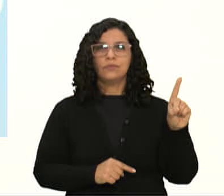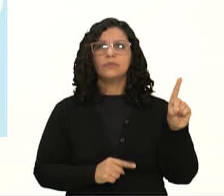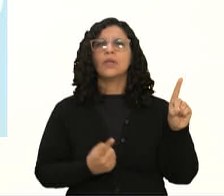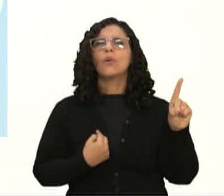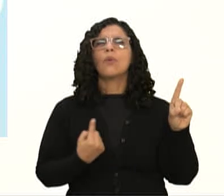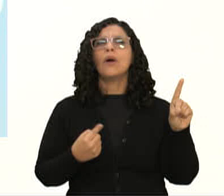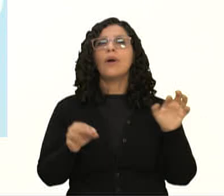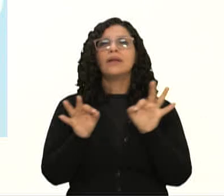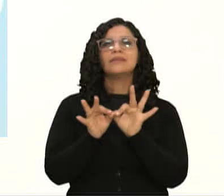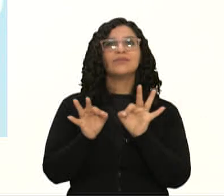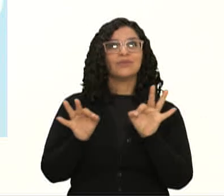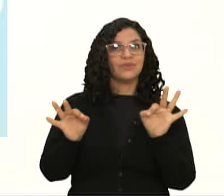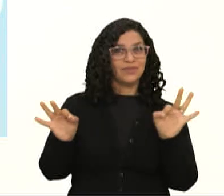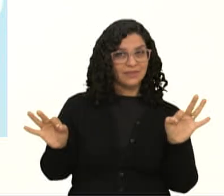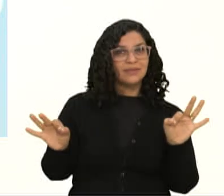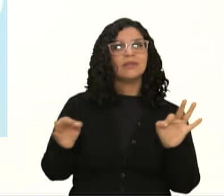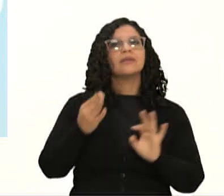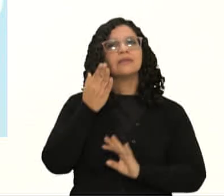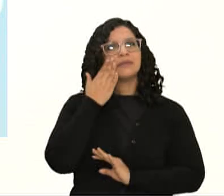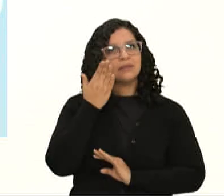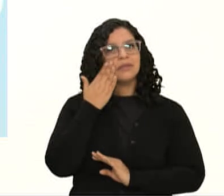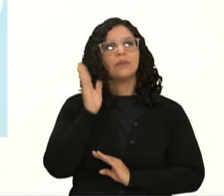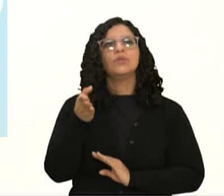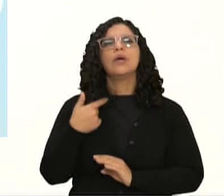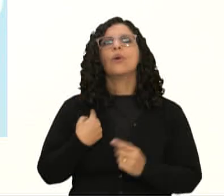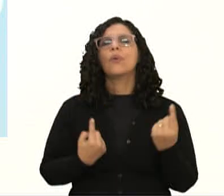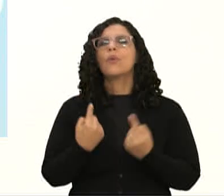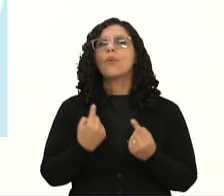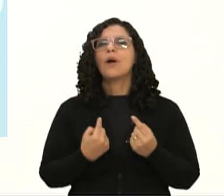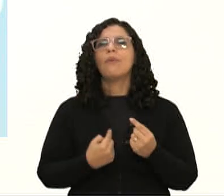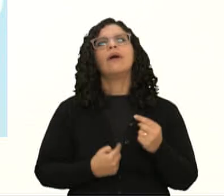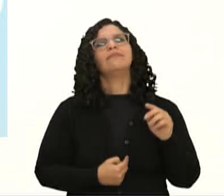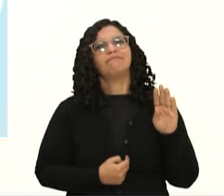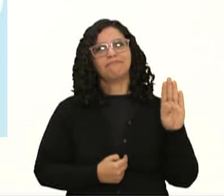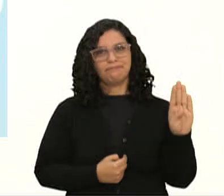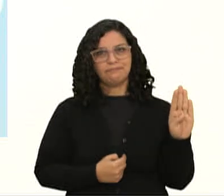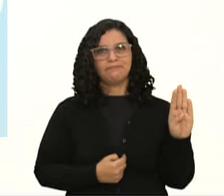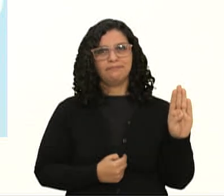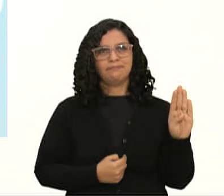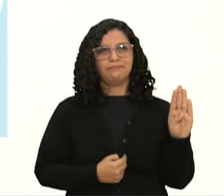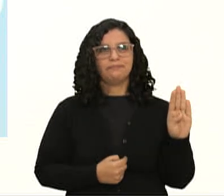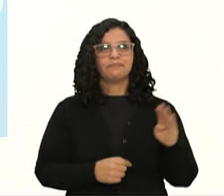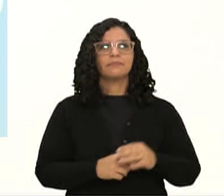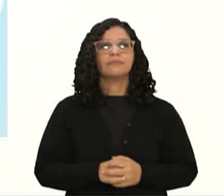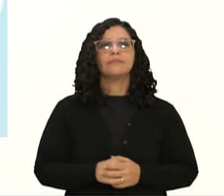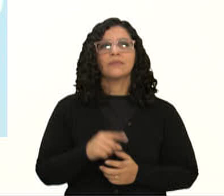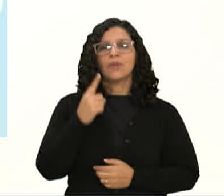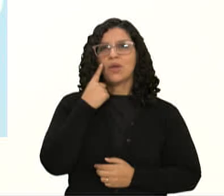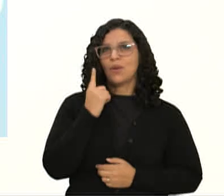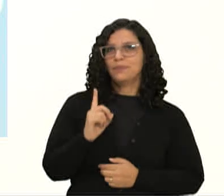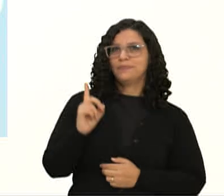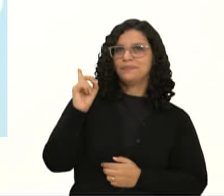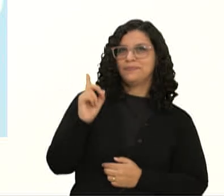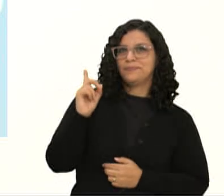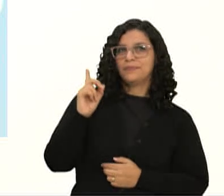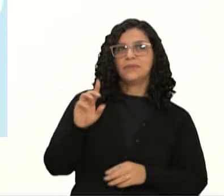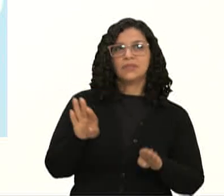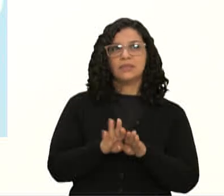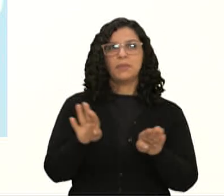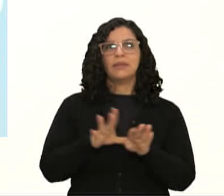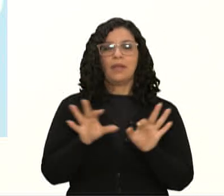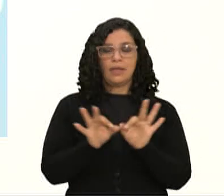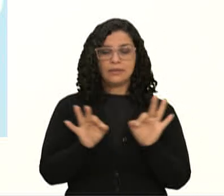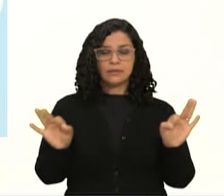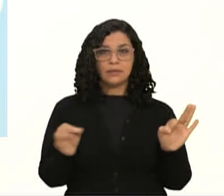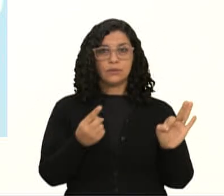people. Distance, a gente já sabe que é distância, por isso é então a imagem B que nós temos ali, né? Eles